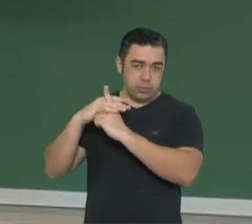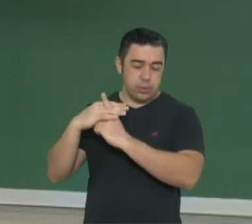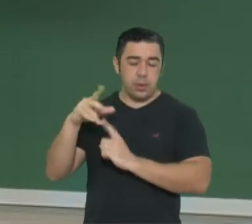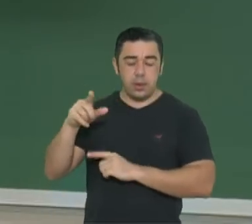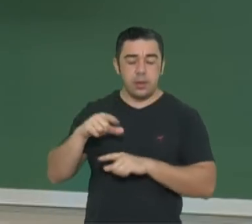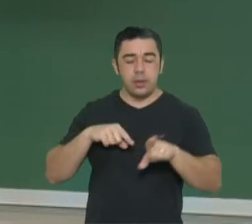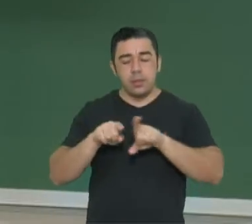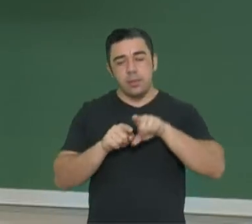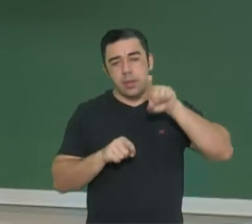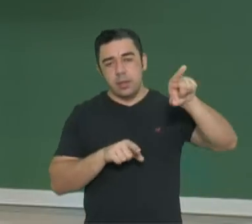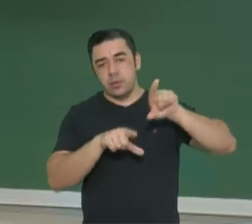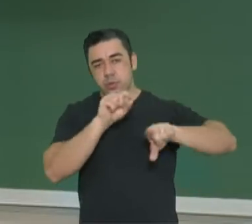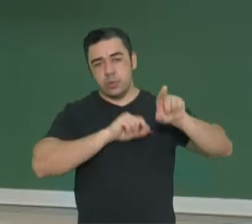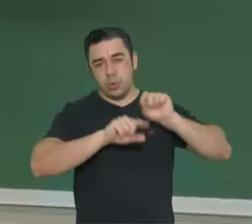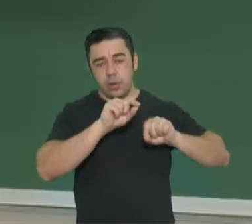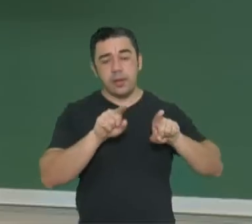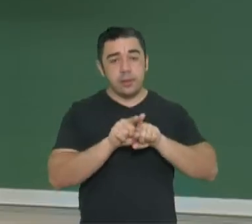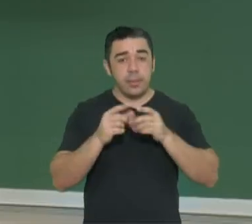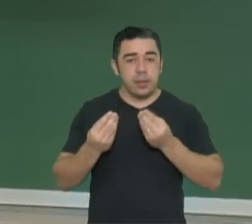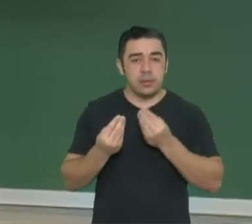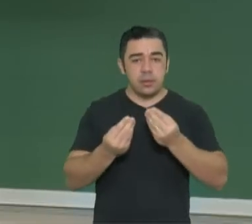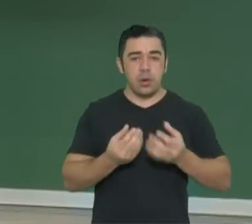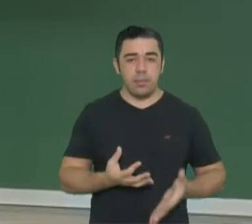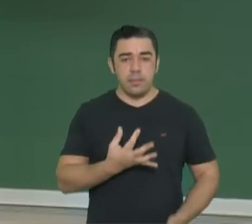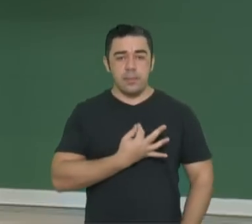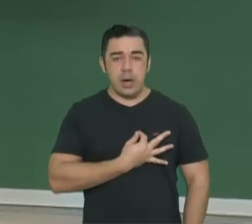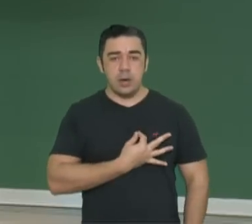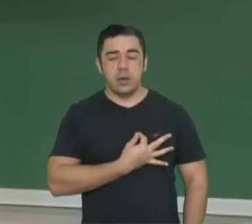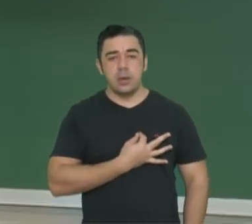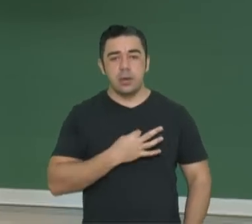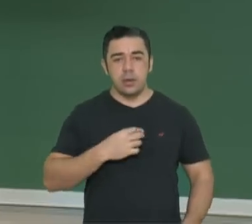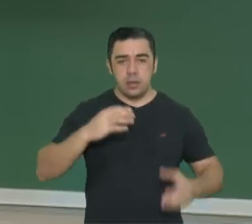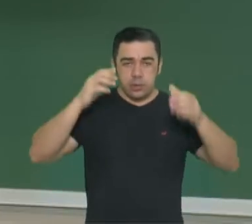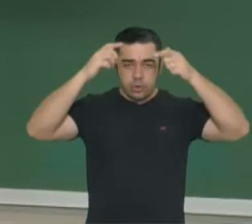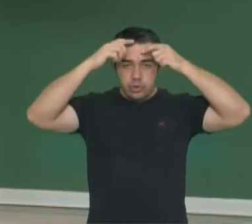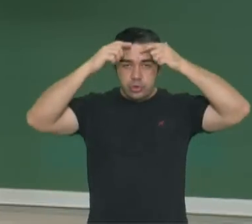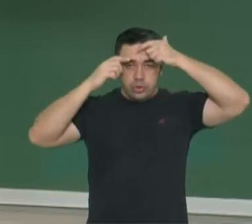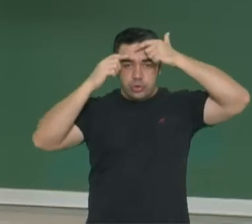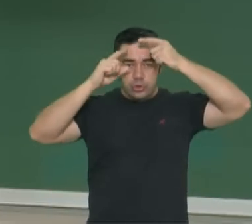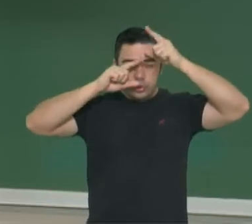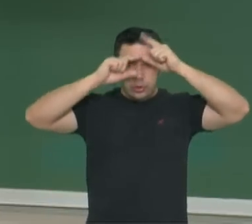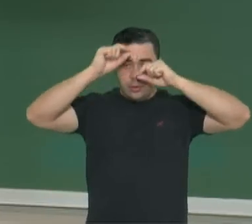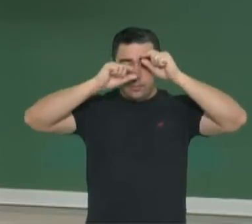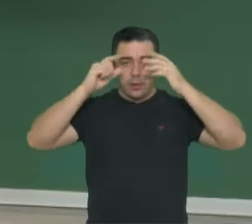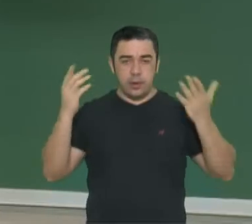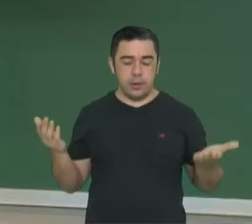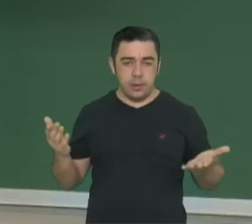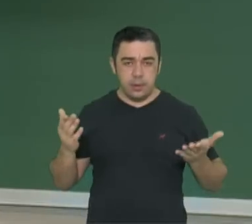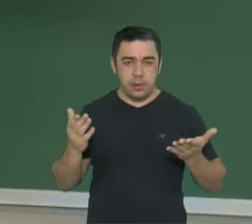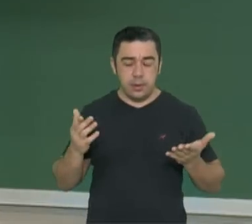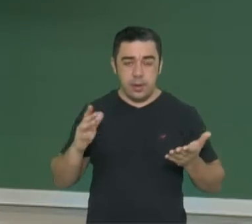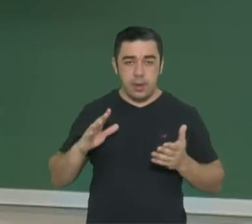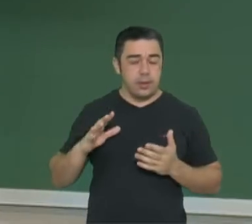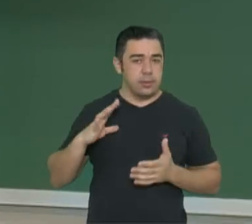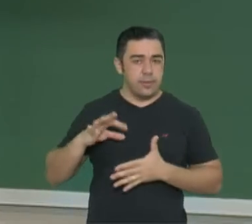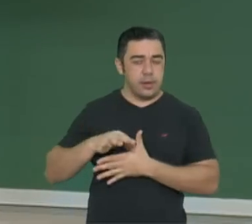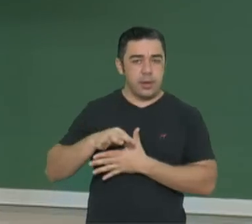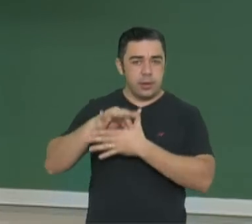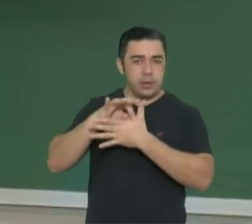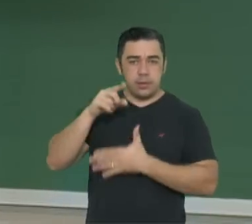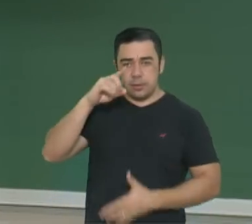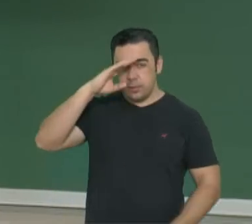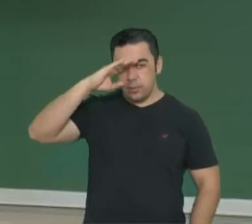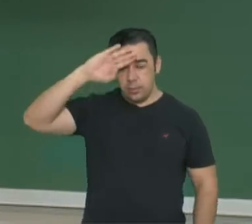ainda condecorou Che Guevara, o líder da Revolução Cubana, junto com Fidel Castro. Então, você tem aí